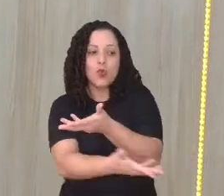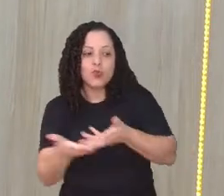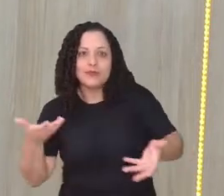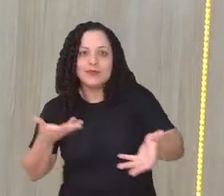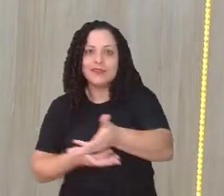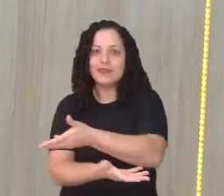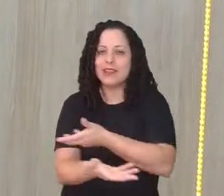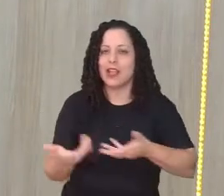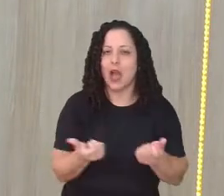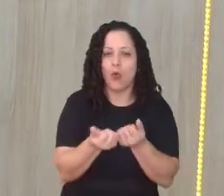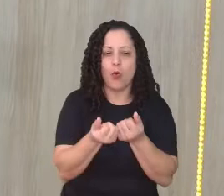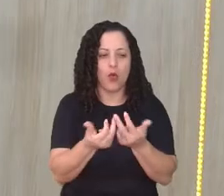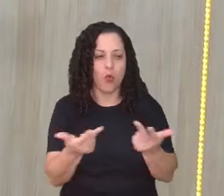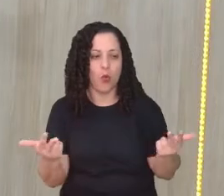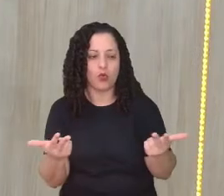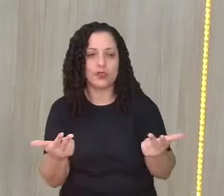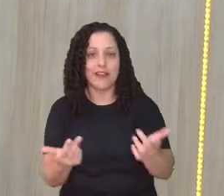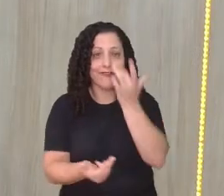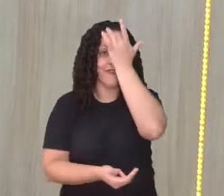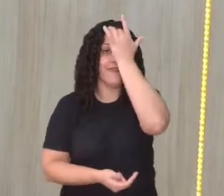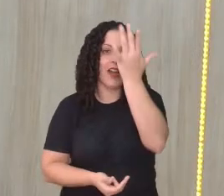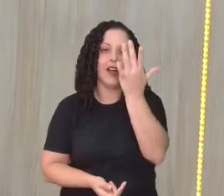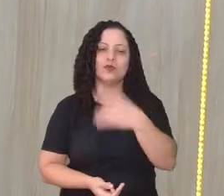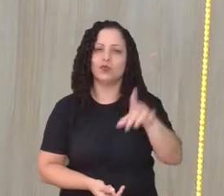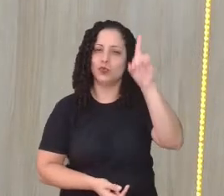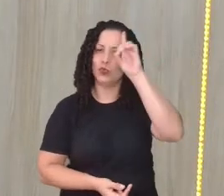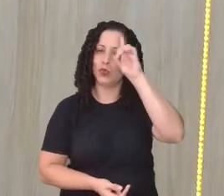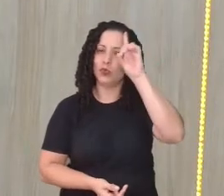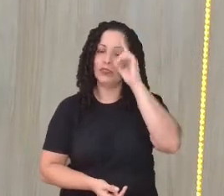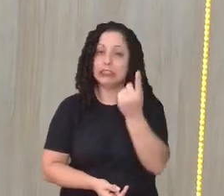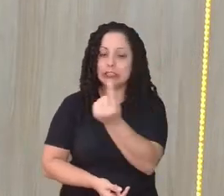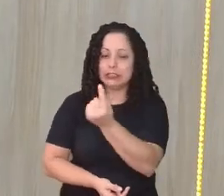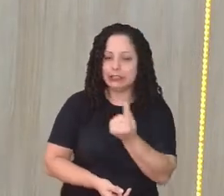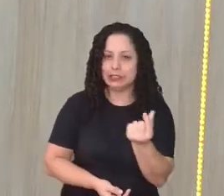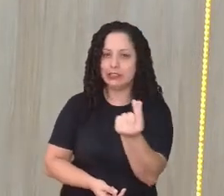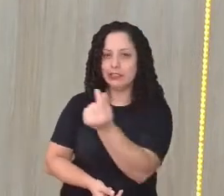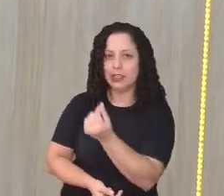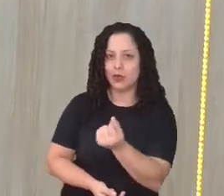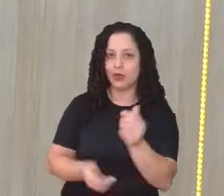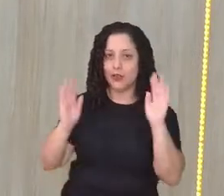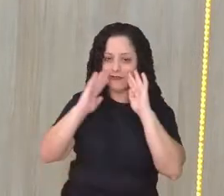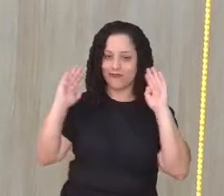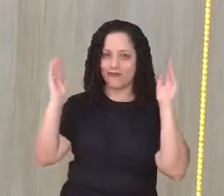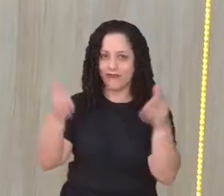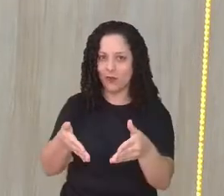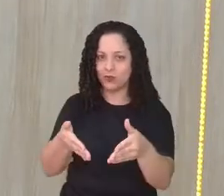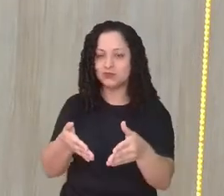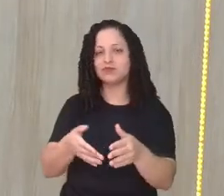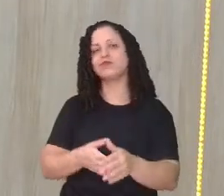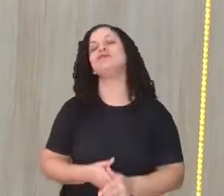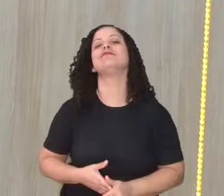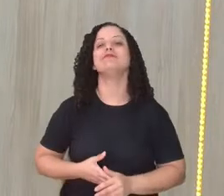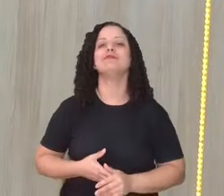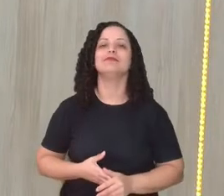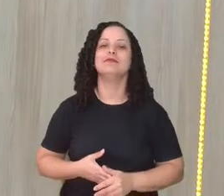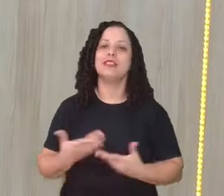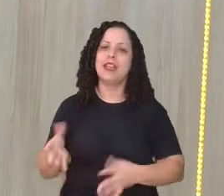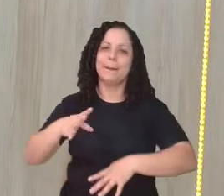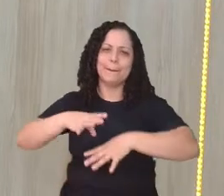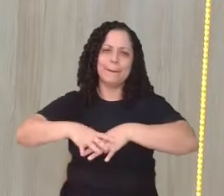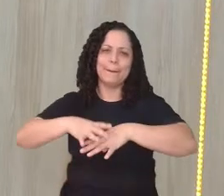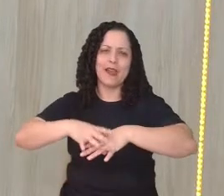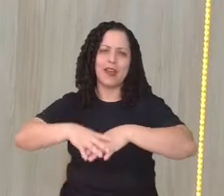associando a alguma coisa do nosso dia a dia, né? É uma matemática aplicada, tá? E a matemática é isso,